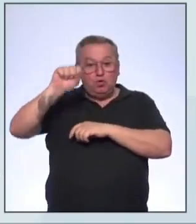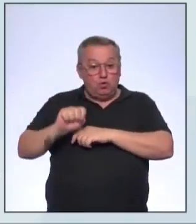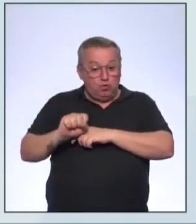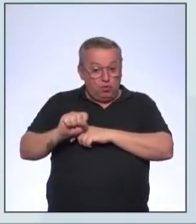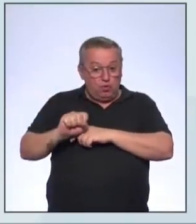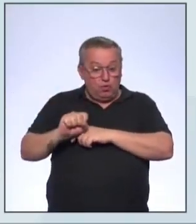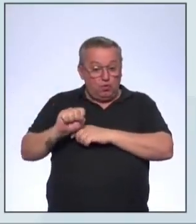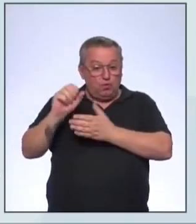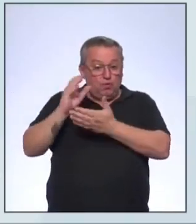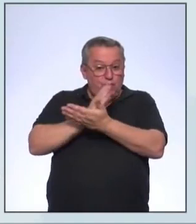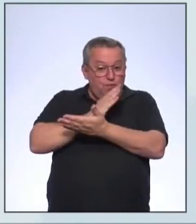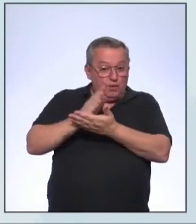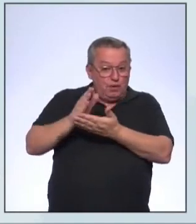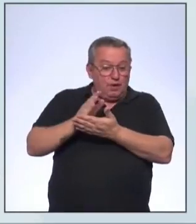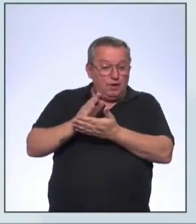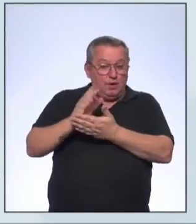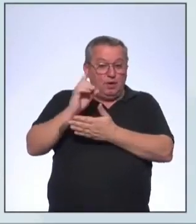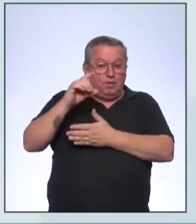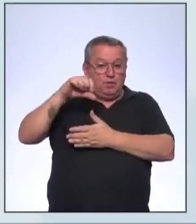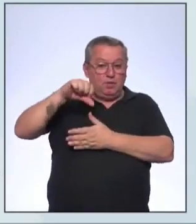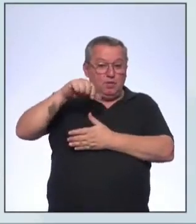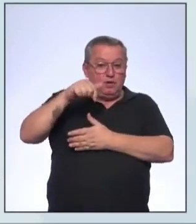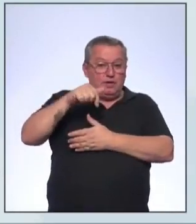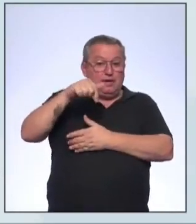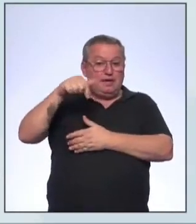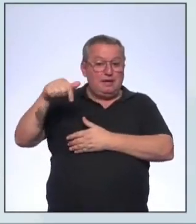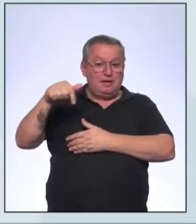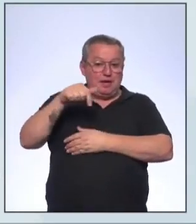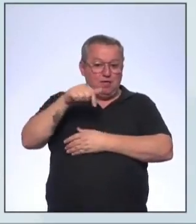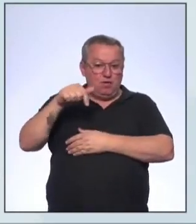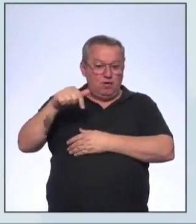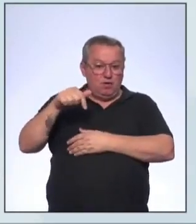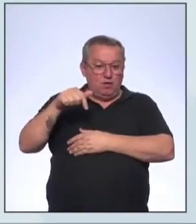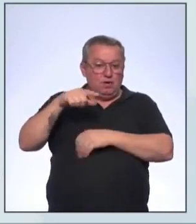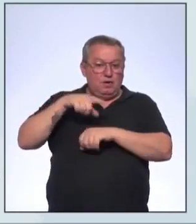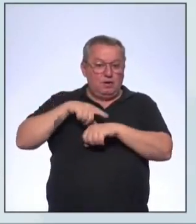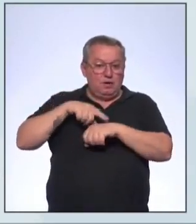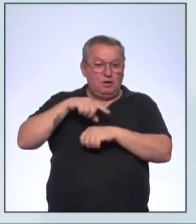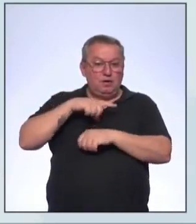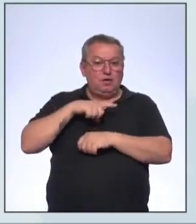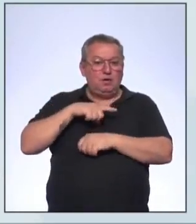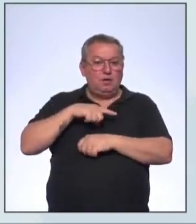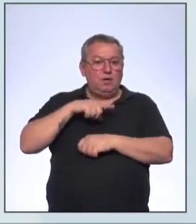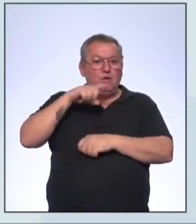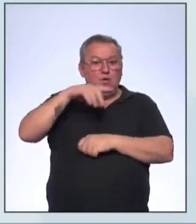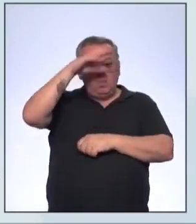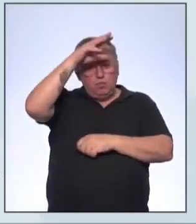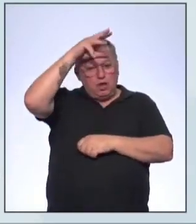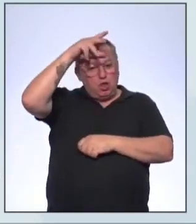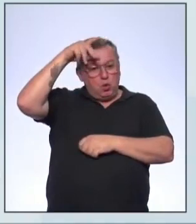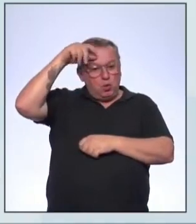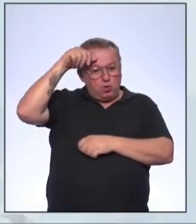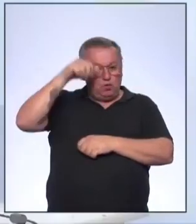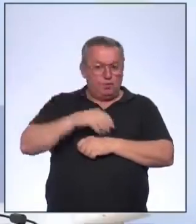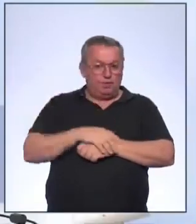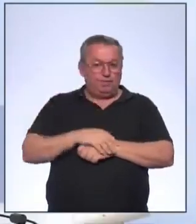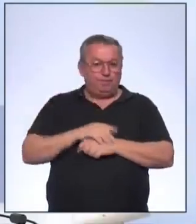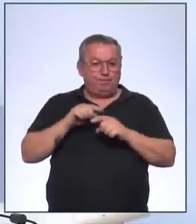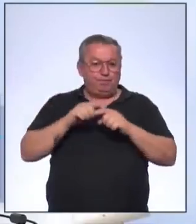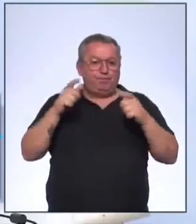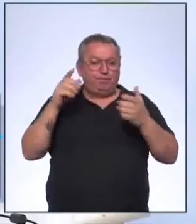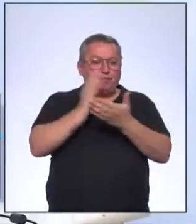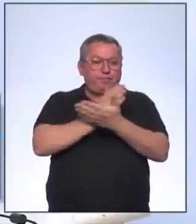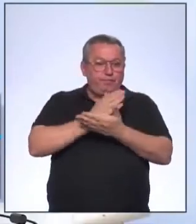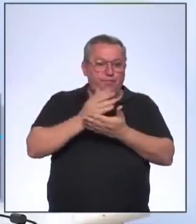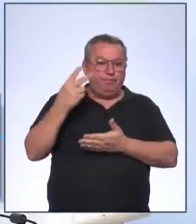Grosso e Mato Grosso do Sul em 1977. Né? Então, nesse período, nós tínhamos somente esse estado como Mato Grosso, não era dividido em